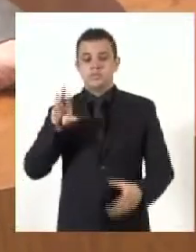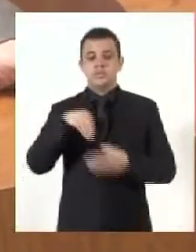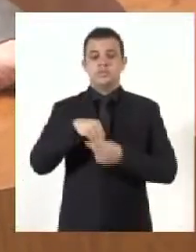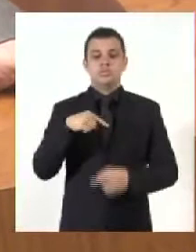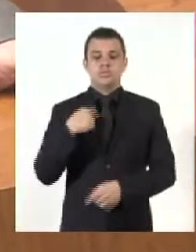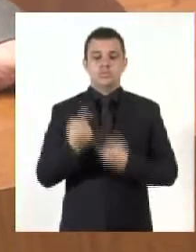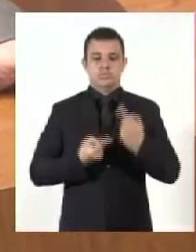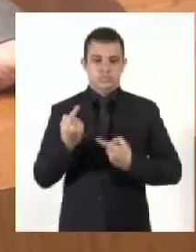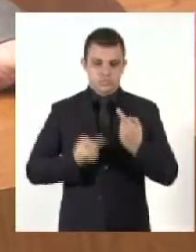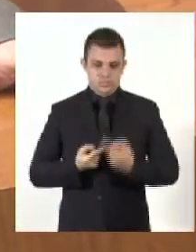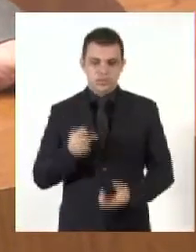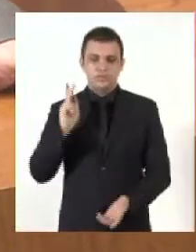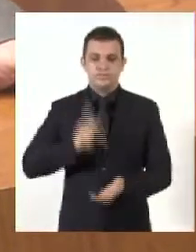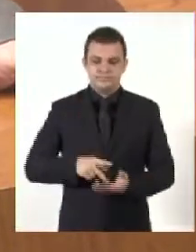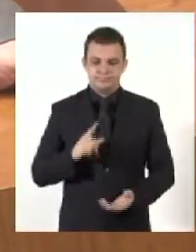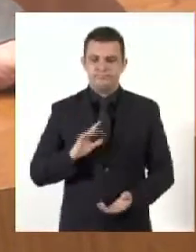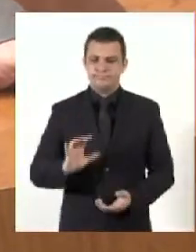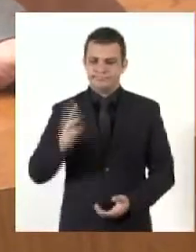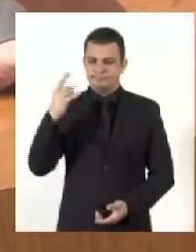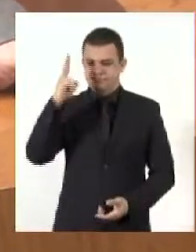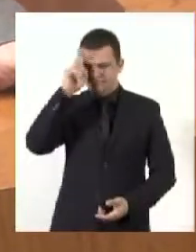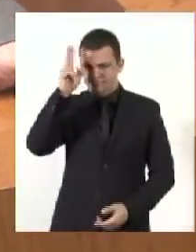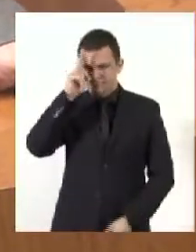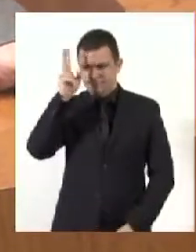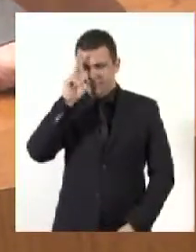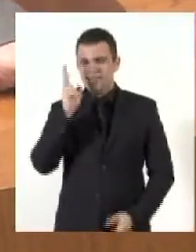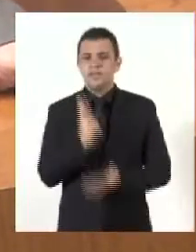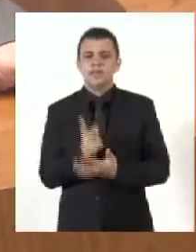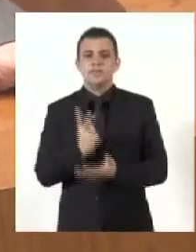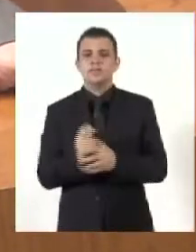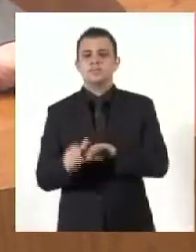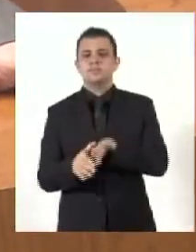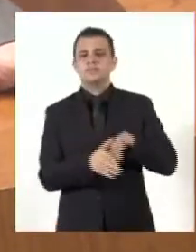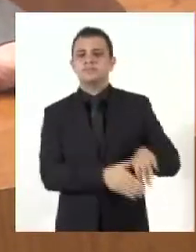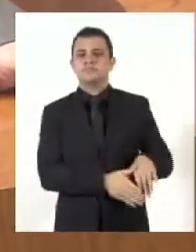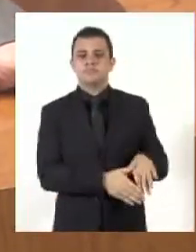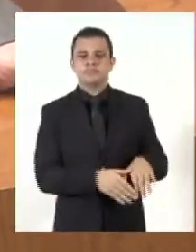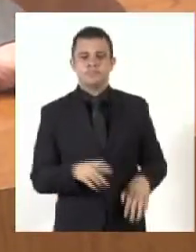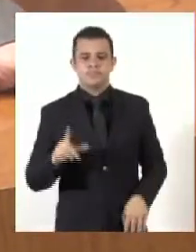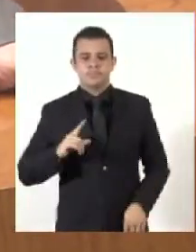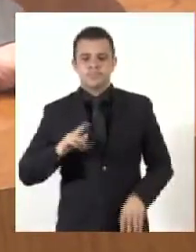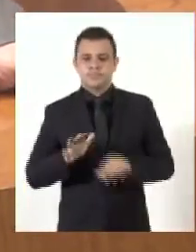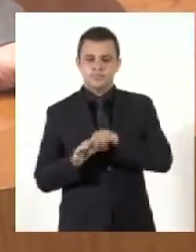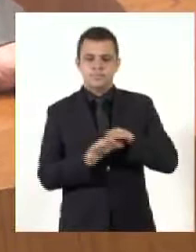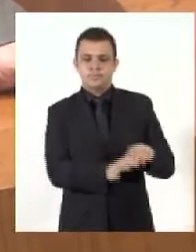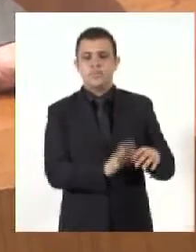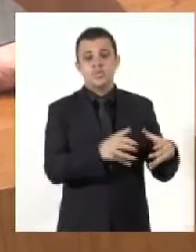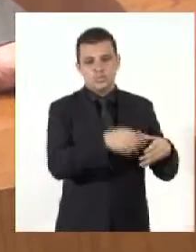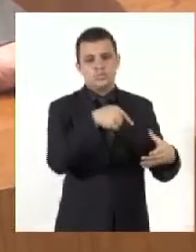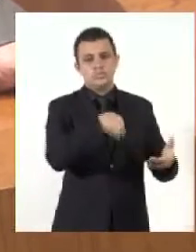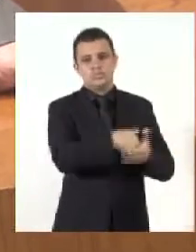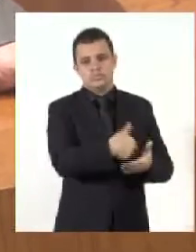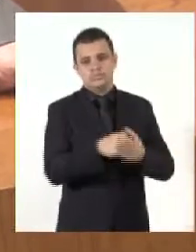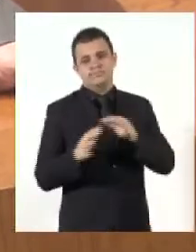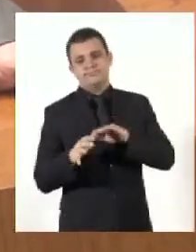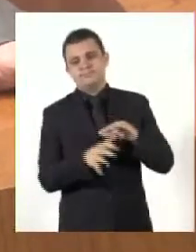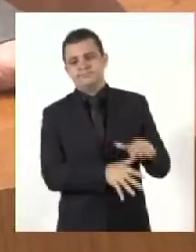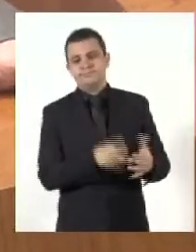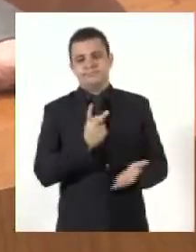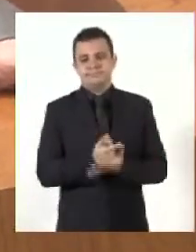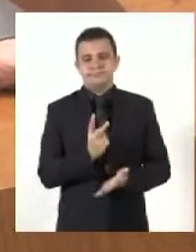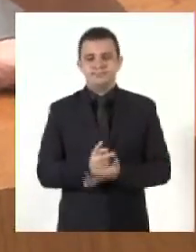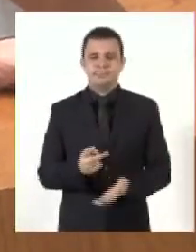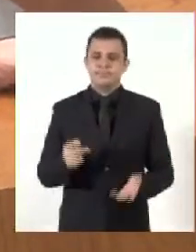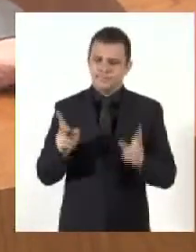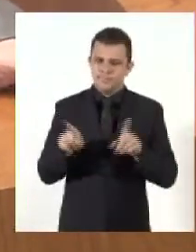sempre foram mantidos à margem da mesma e à margem do poder. Não é diferente no futebol. Os